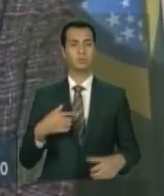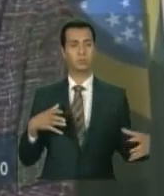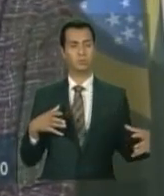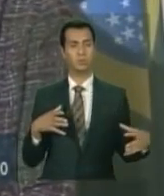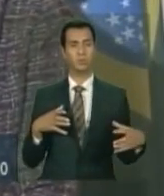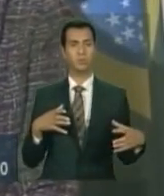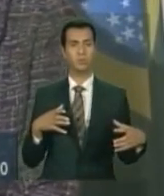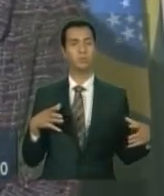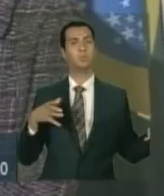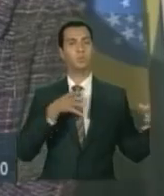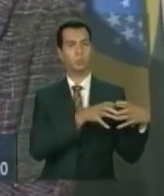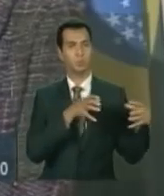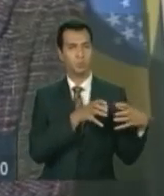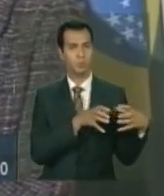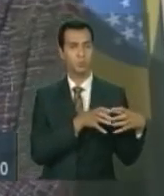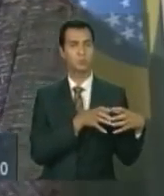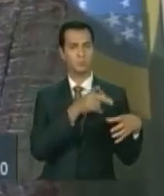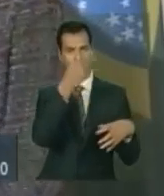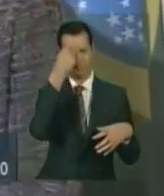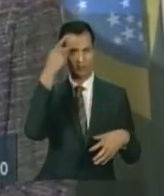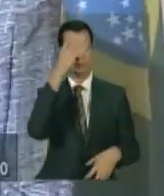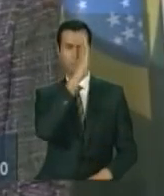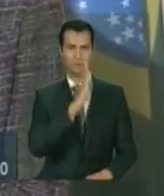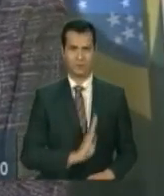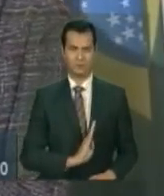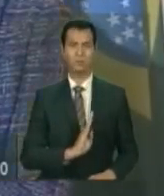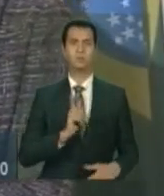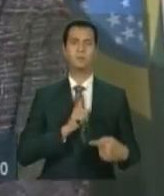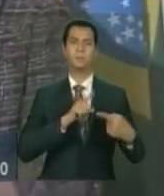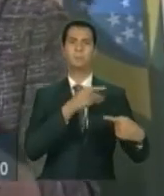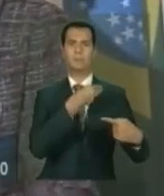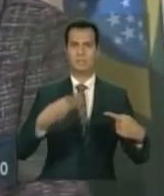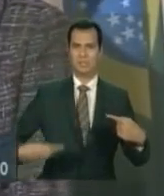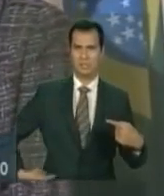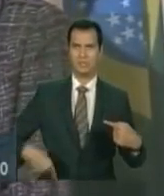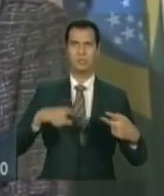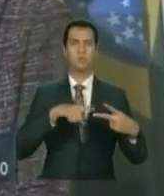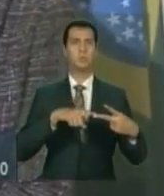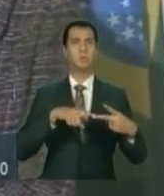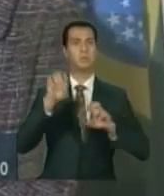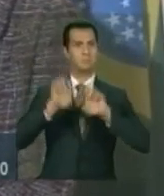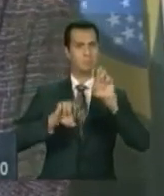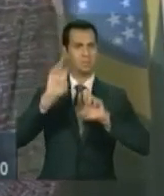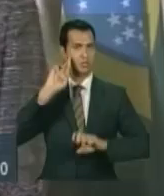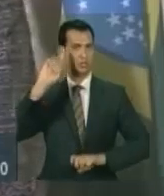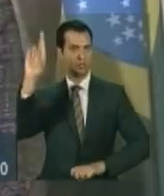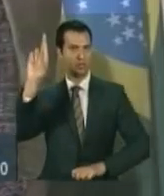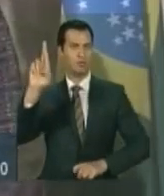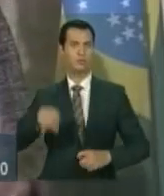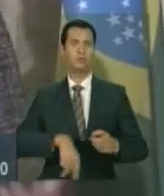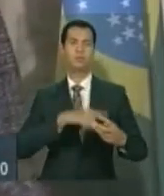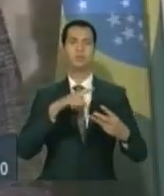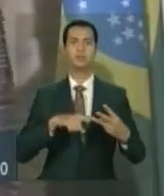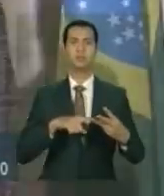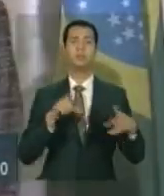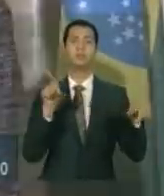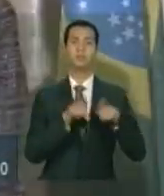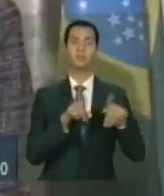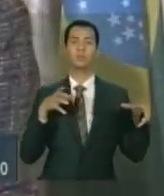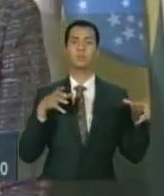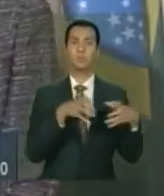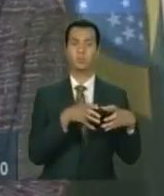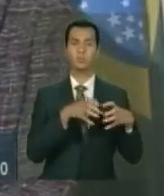contingente de brasileiros nessa minha viagem, seja ministros, presidentes de empresa e uma delegação